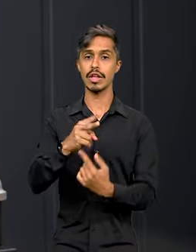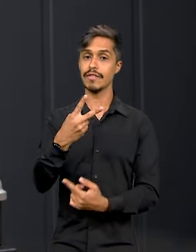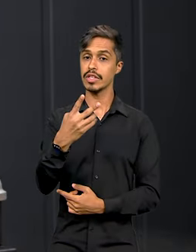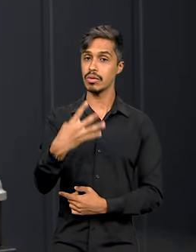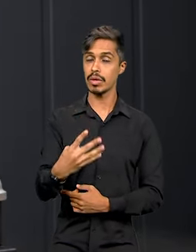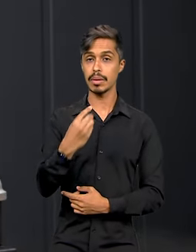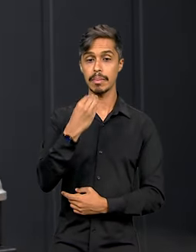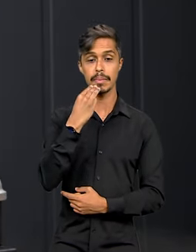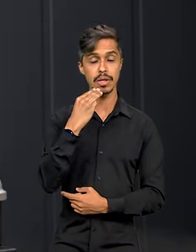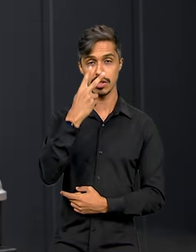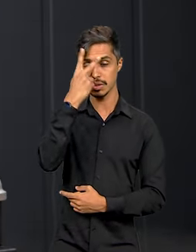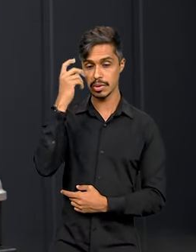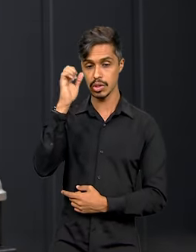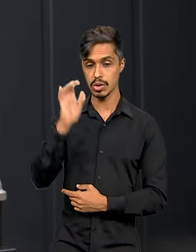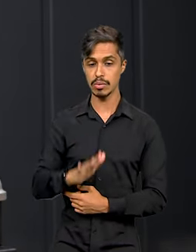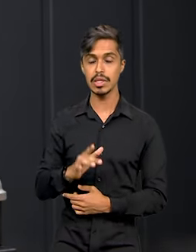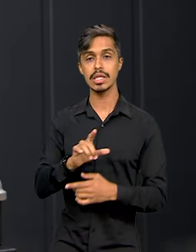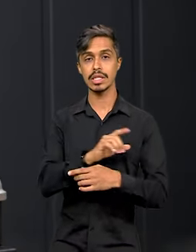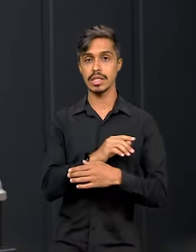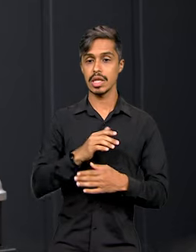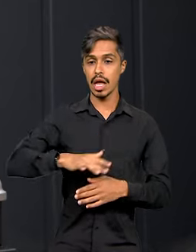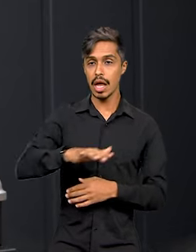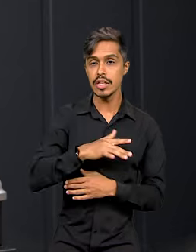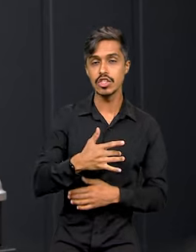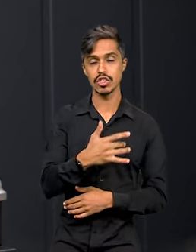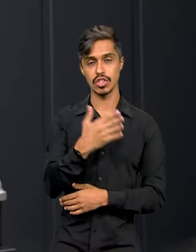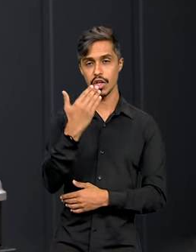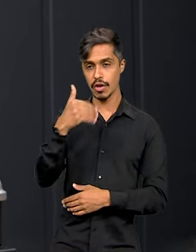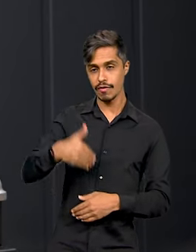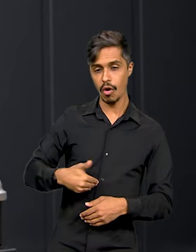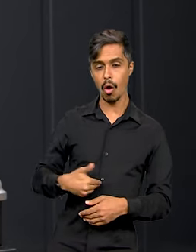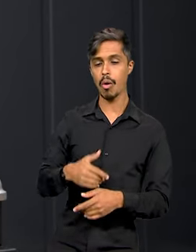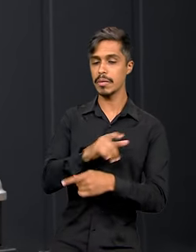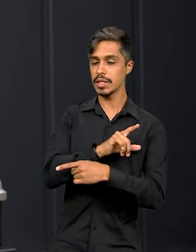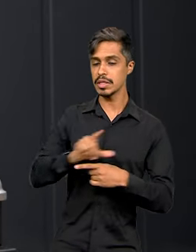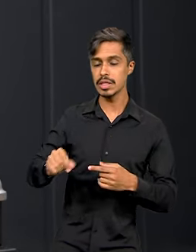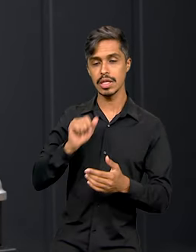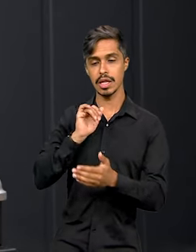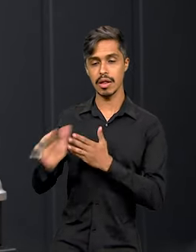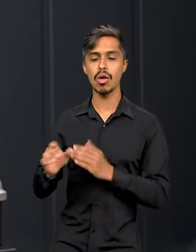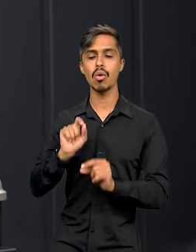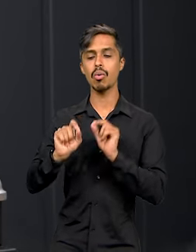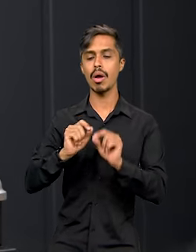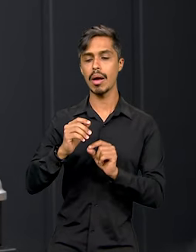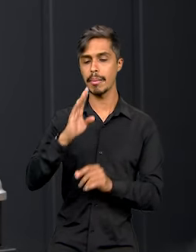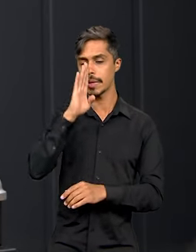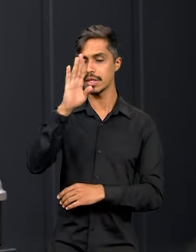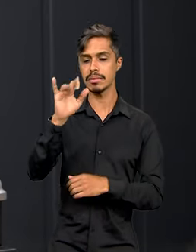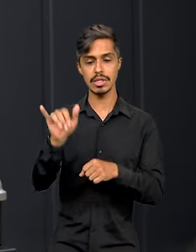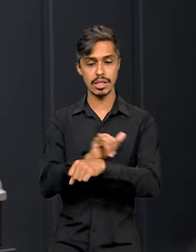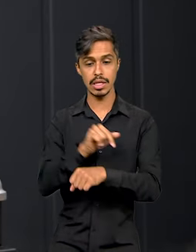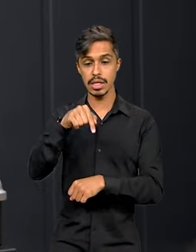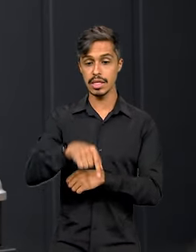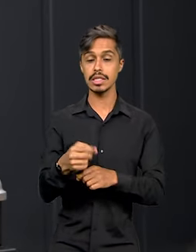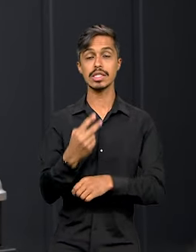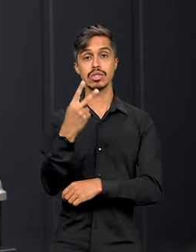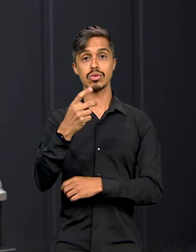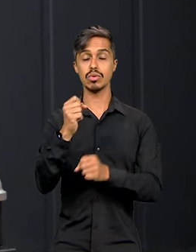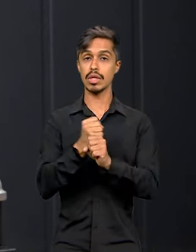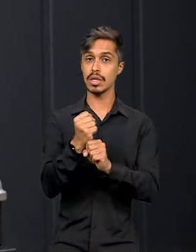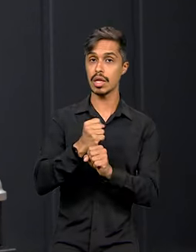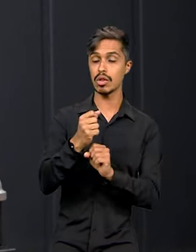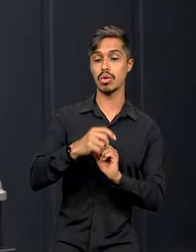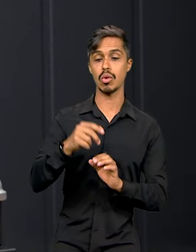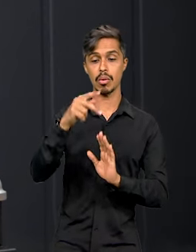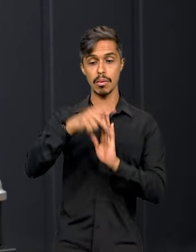24 milhões de pessoas no Brasil saíram da situação de fome qual é a principal estratégia deste segundo ano do Plano